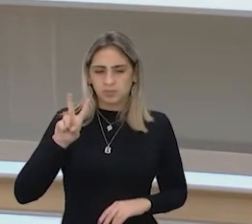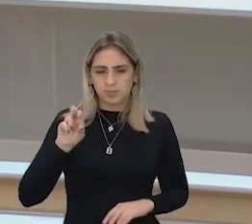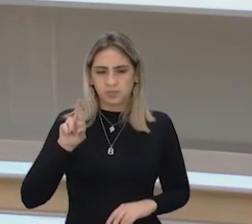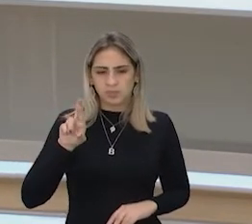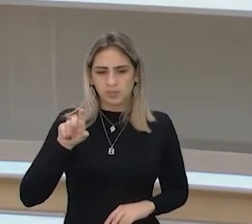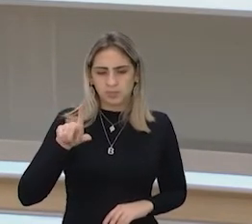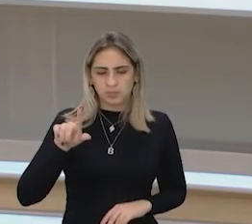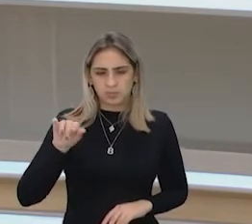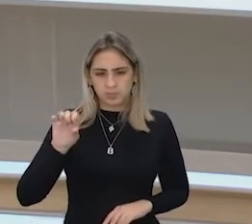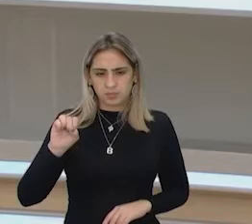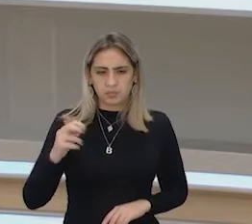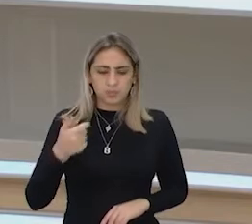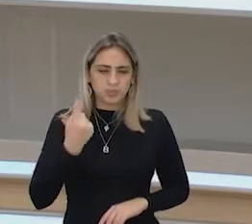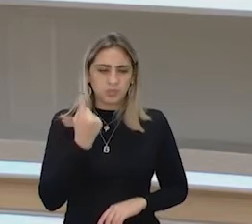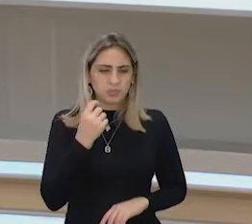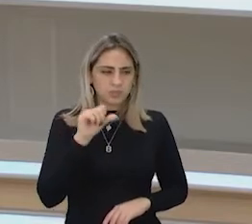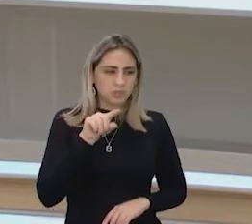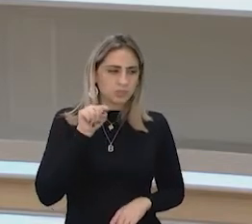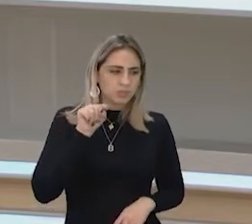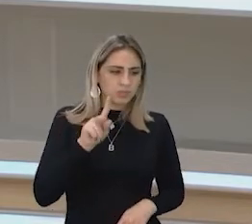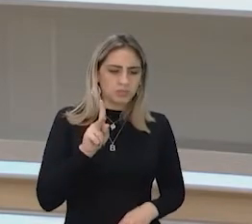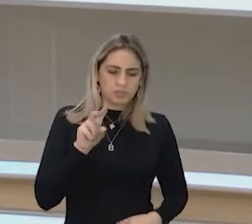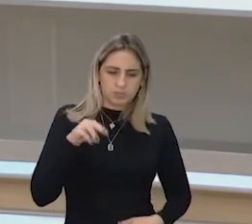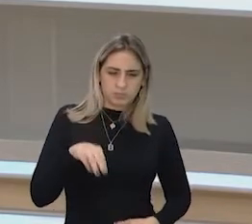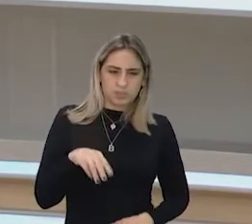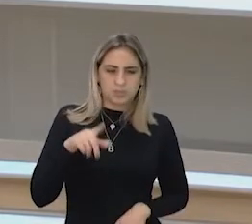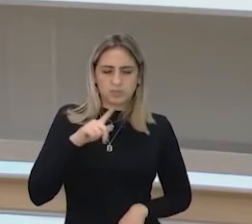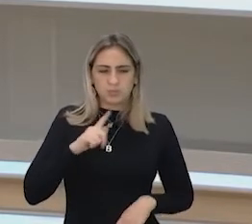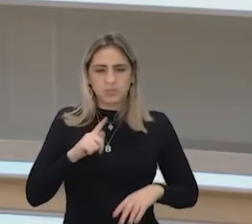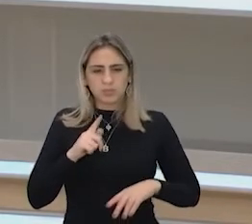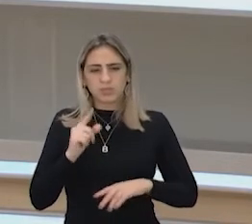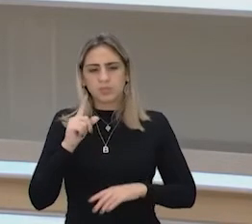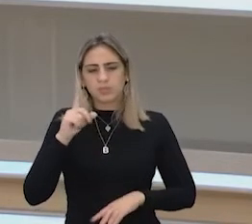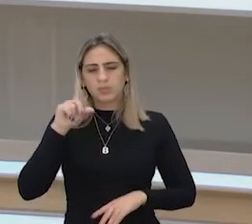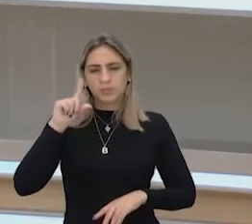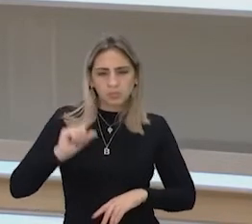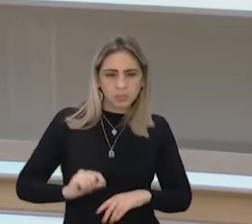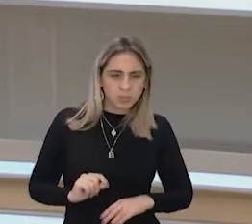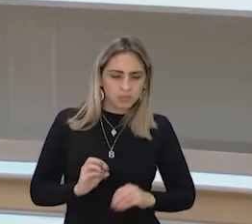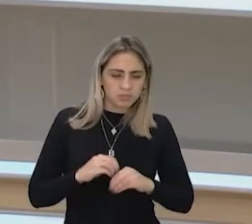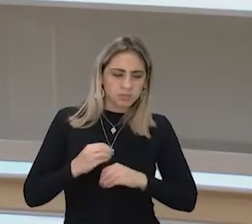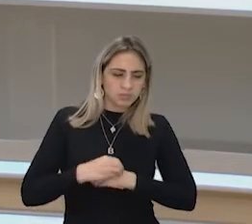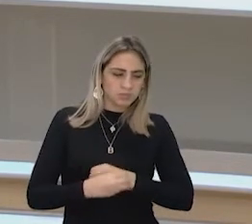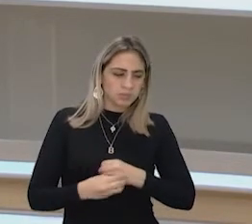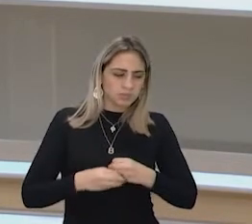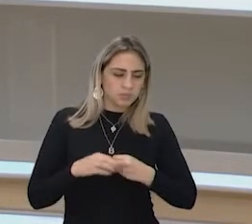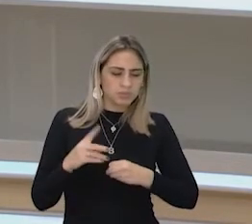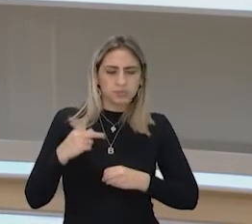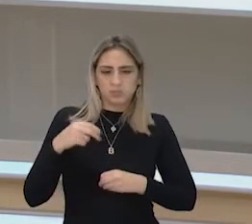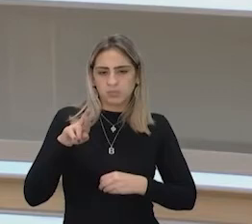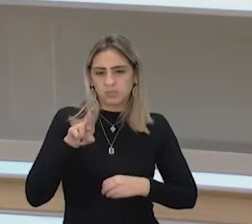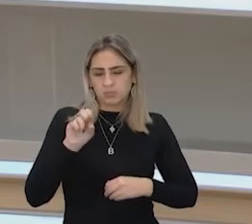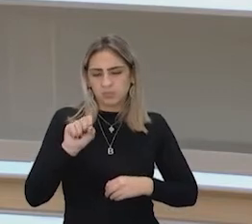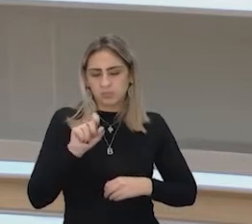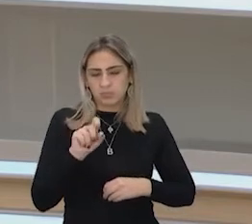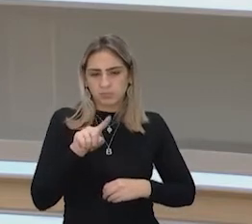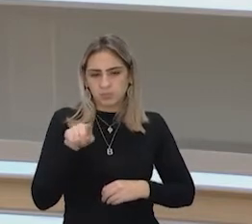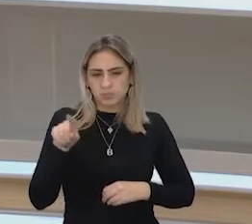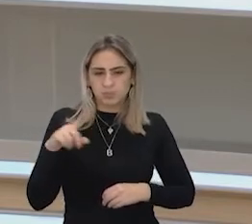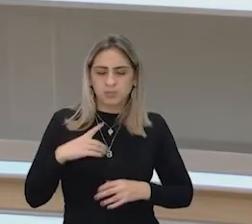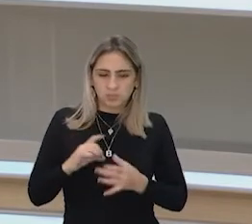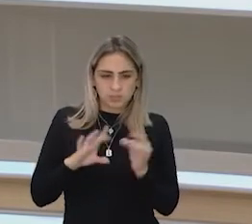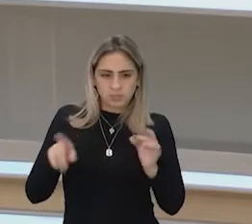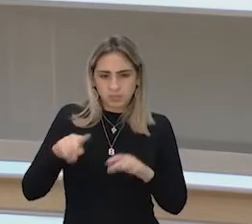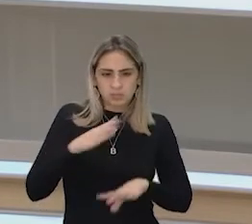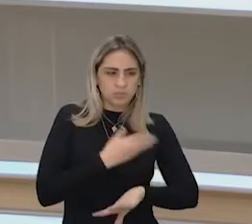quase 9 quilômetros de altura, lá em cima tem menos partícula, então a pressão atmosférica é menor. Eu deixei esse exercício para